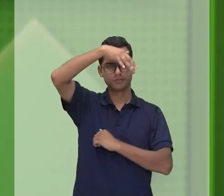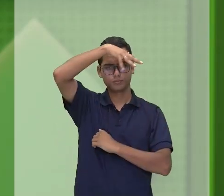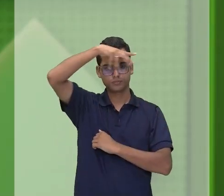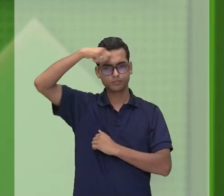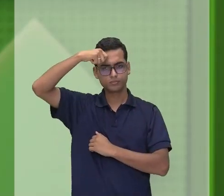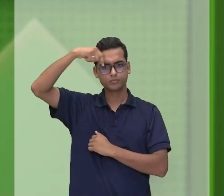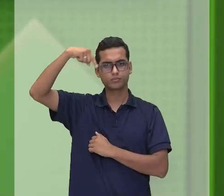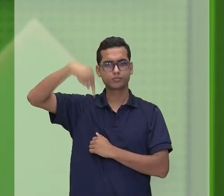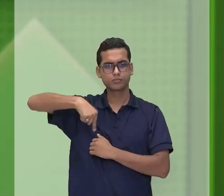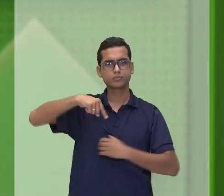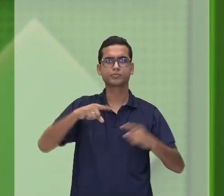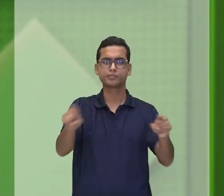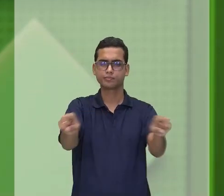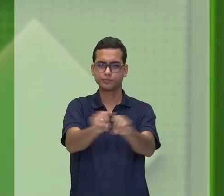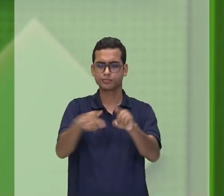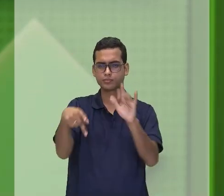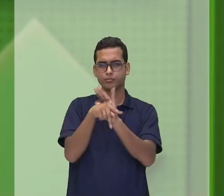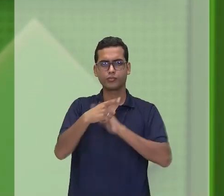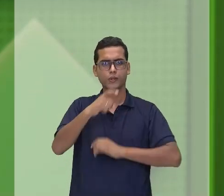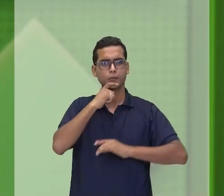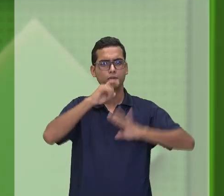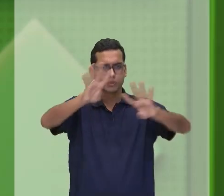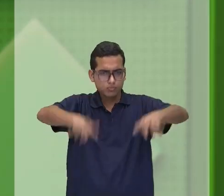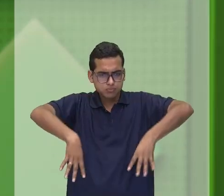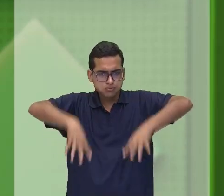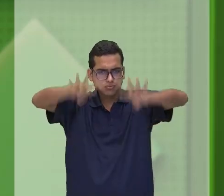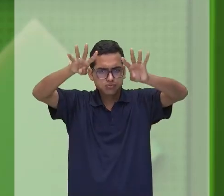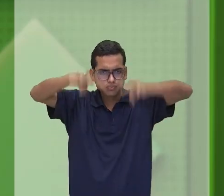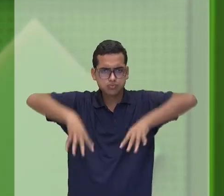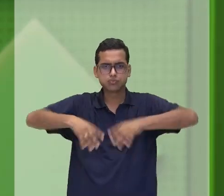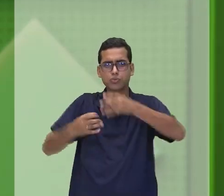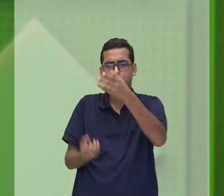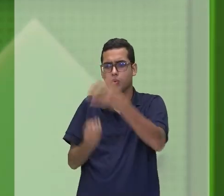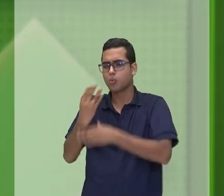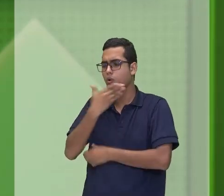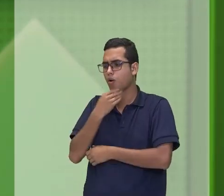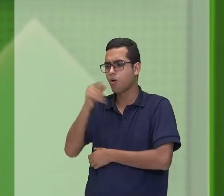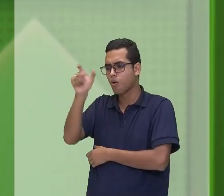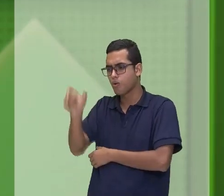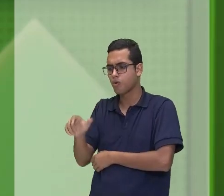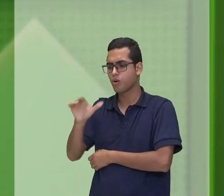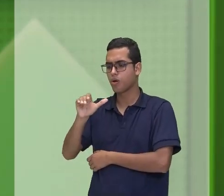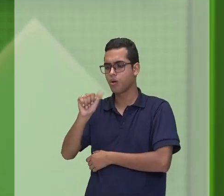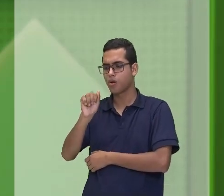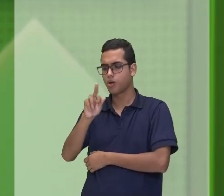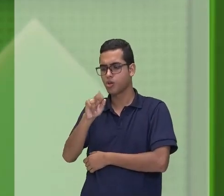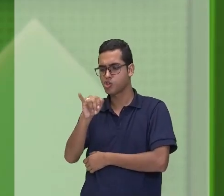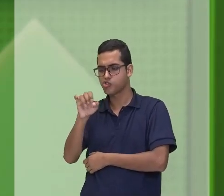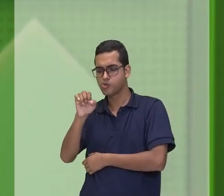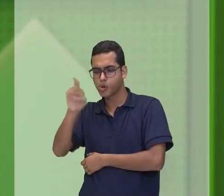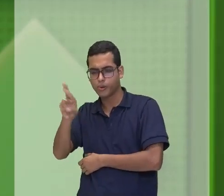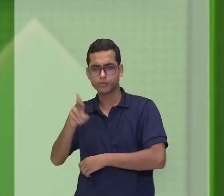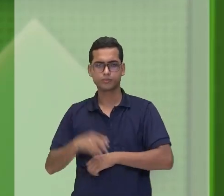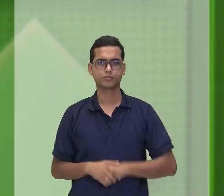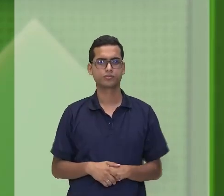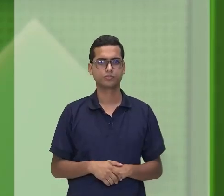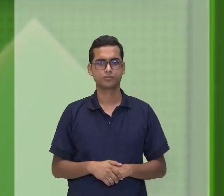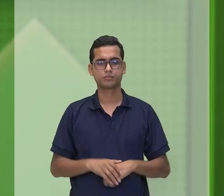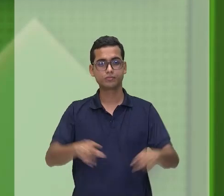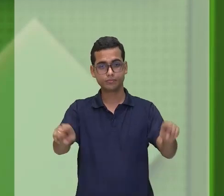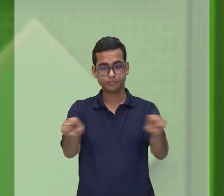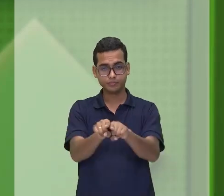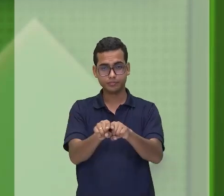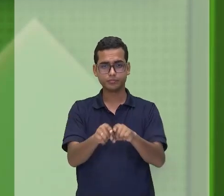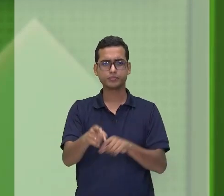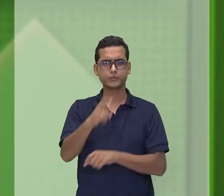nós conhecemos hoje foi uma invenção desse engenheiro, certo? E a